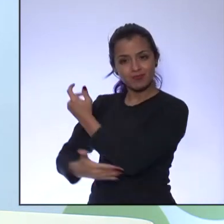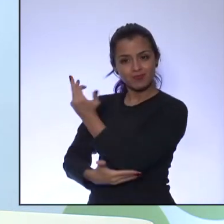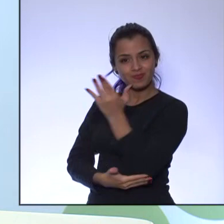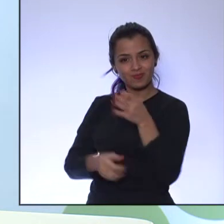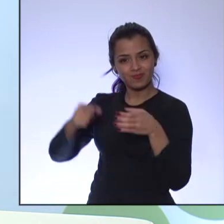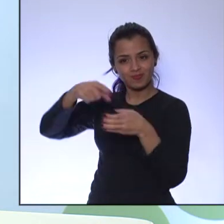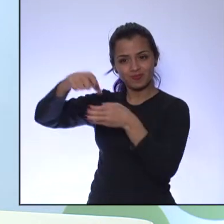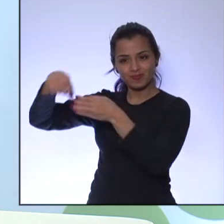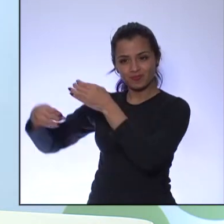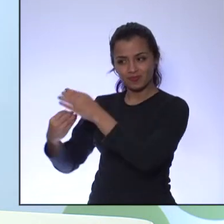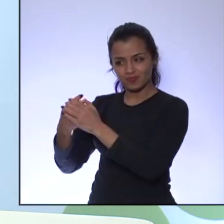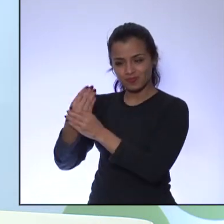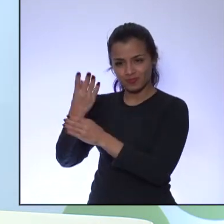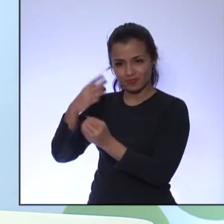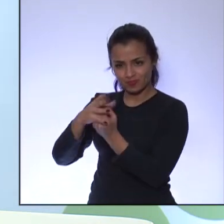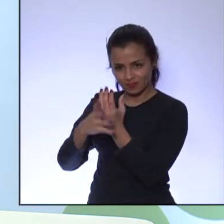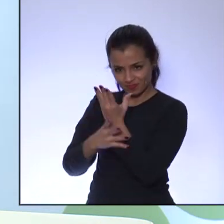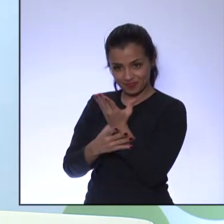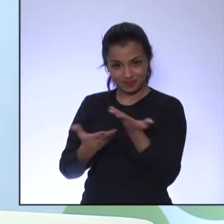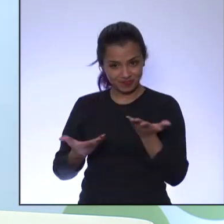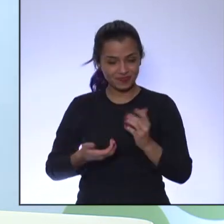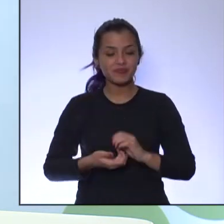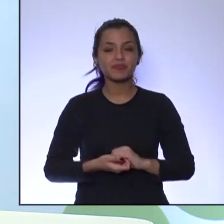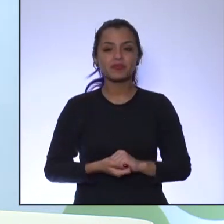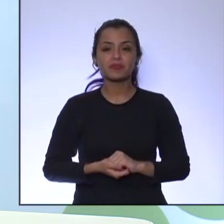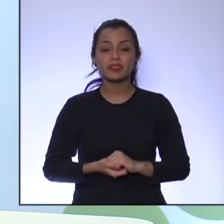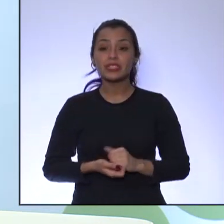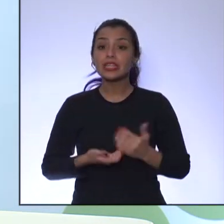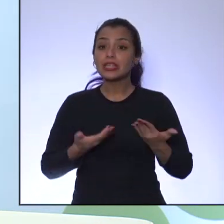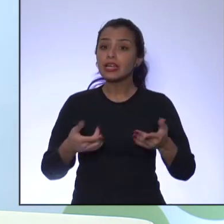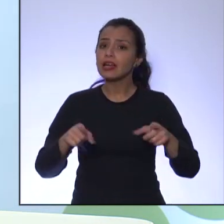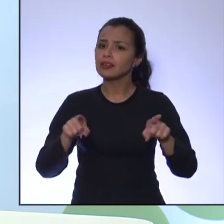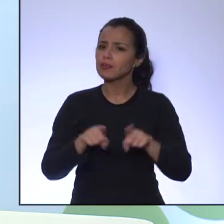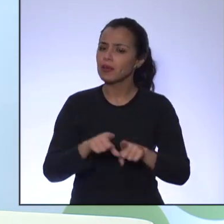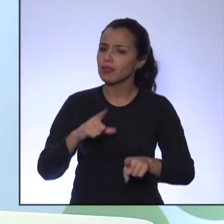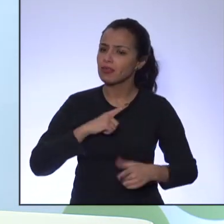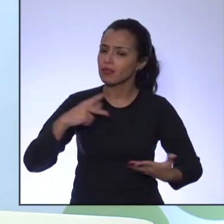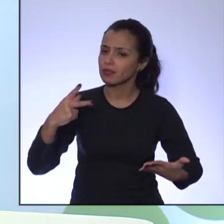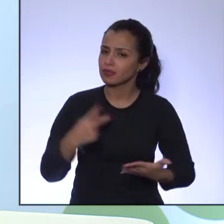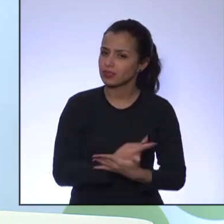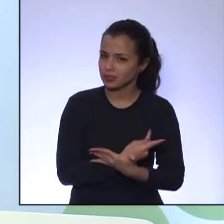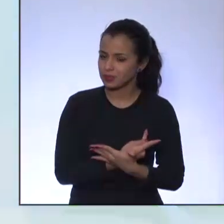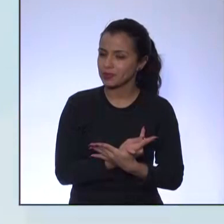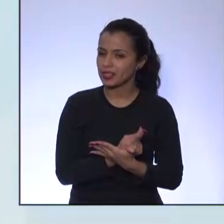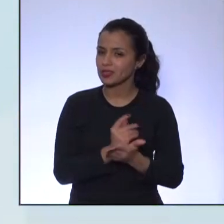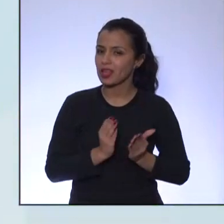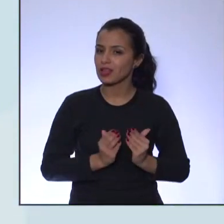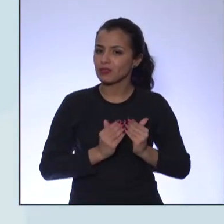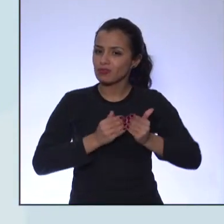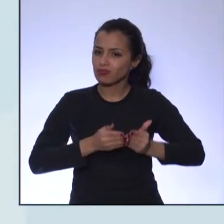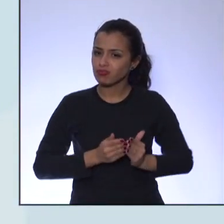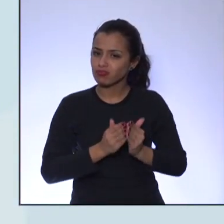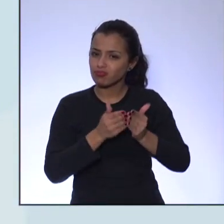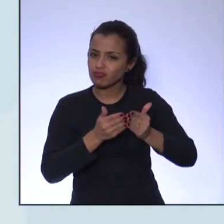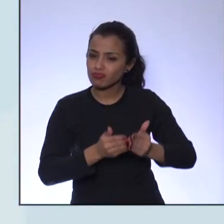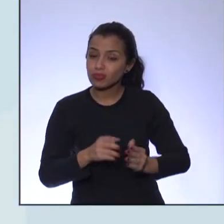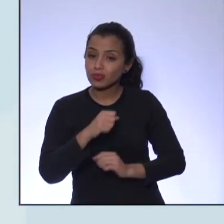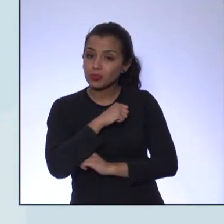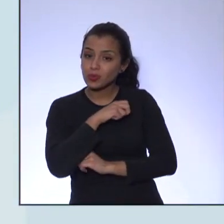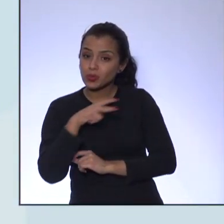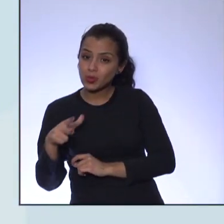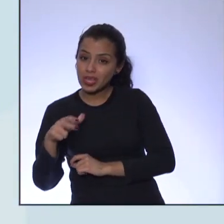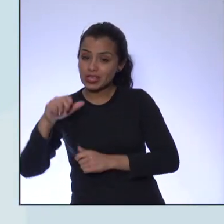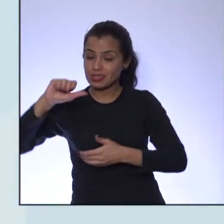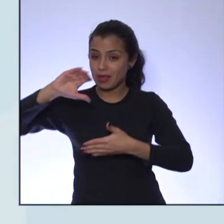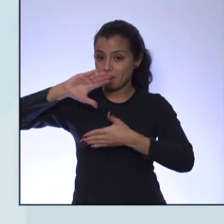chegada aí dos portugueses na América e o famoso Tratado de Tordesilhas. Se a gente observar aí